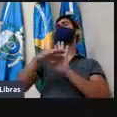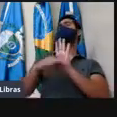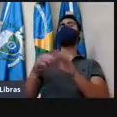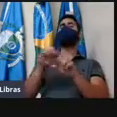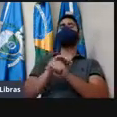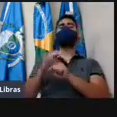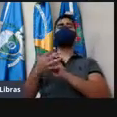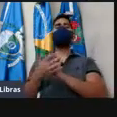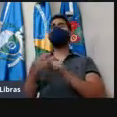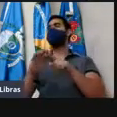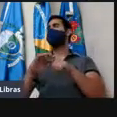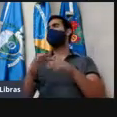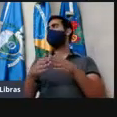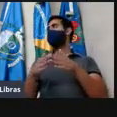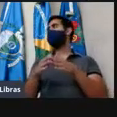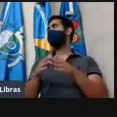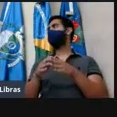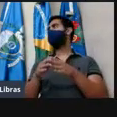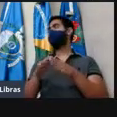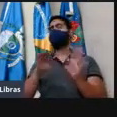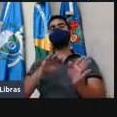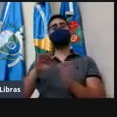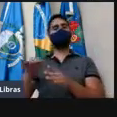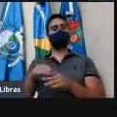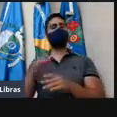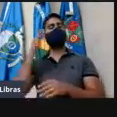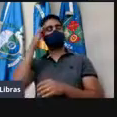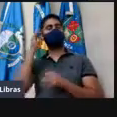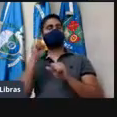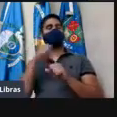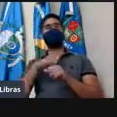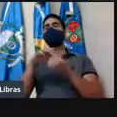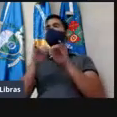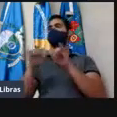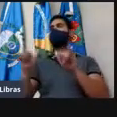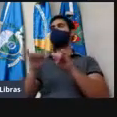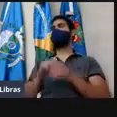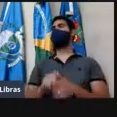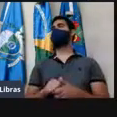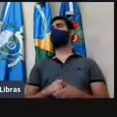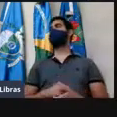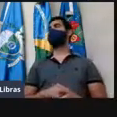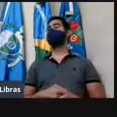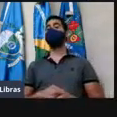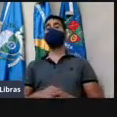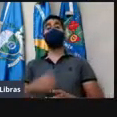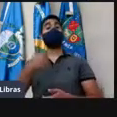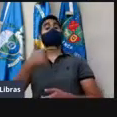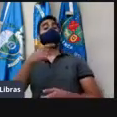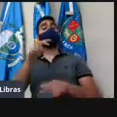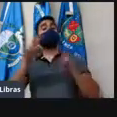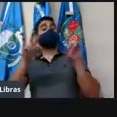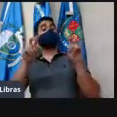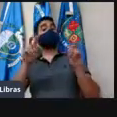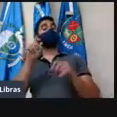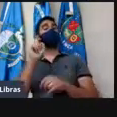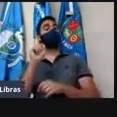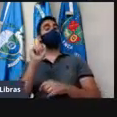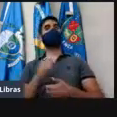pediu para ser separado, né? Então, talvez seja feito assim. E o segundo assunto é a